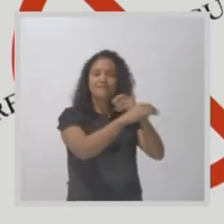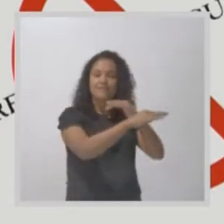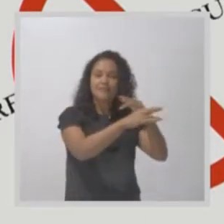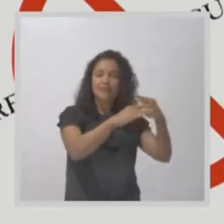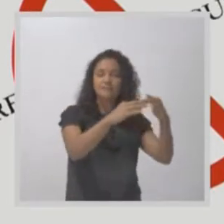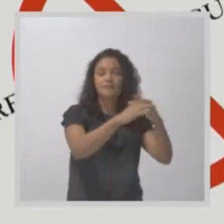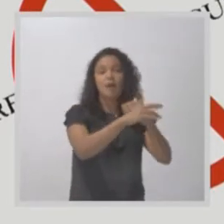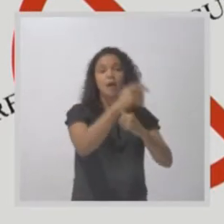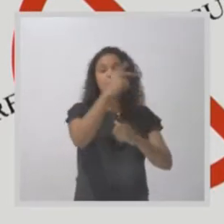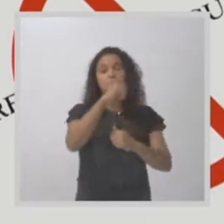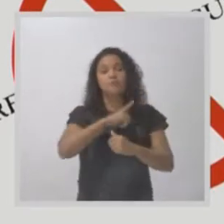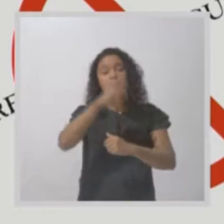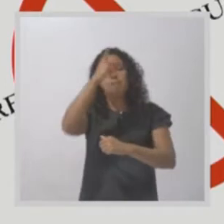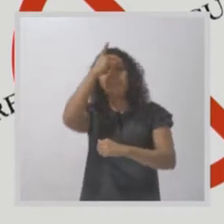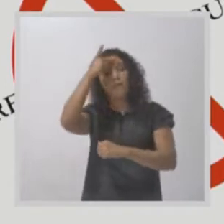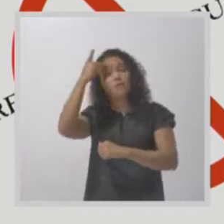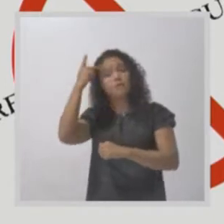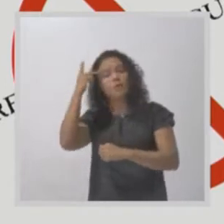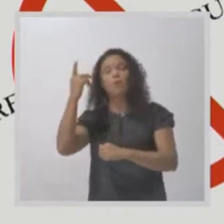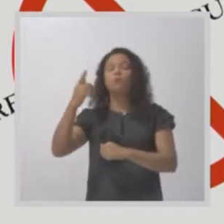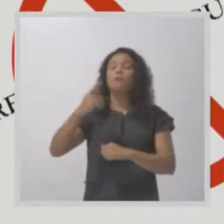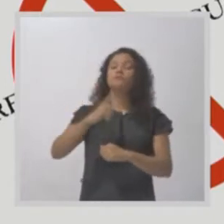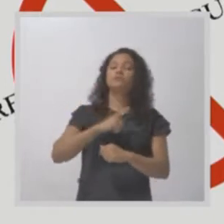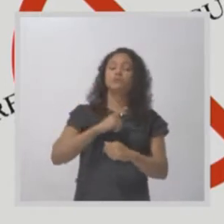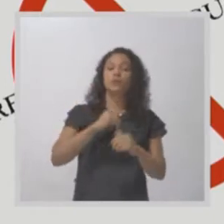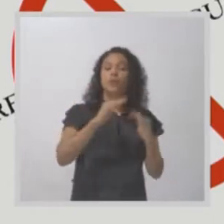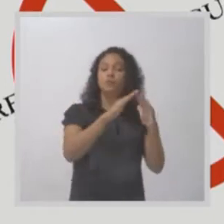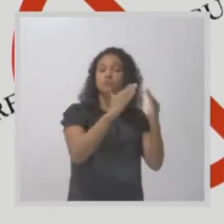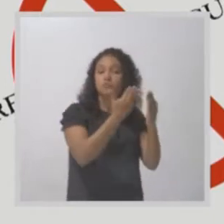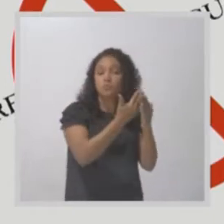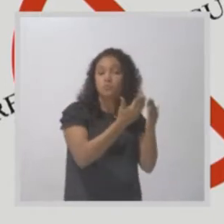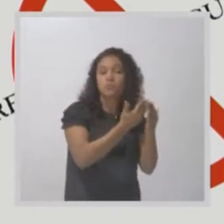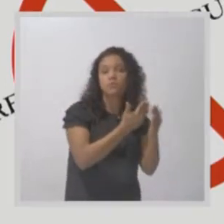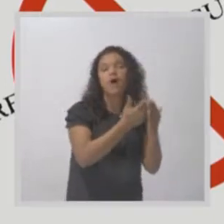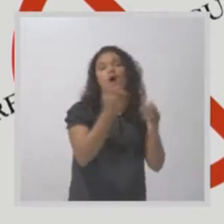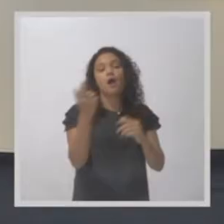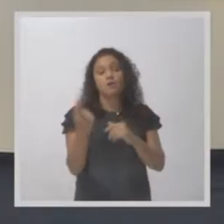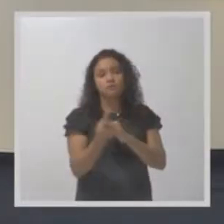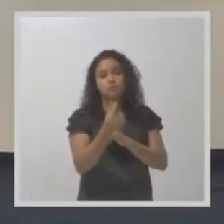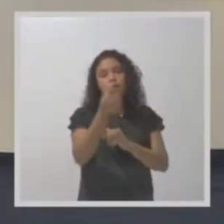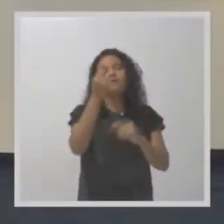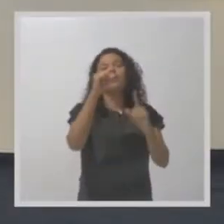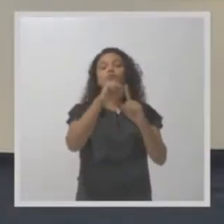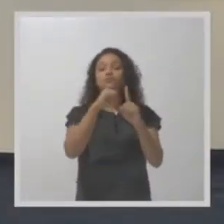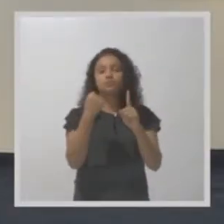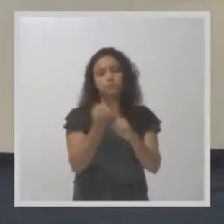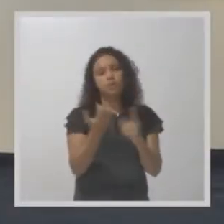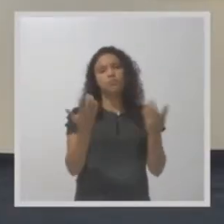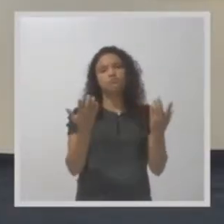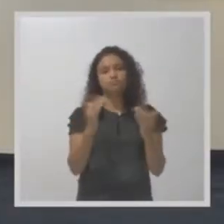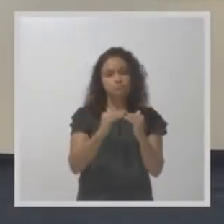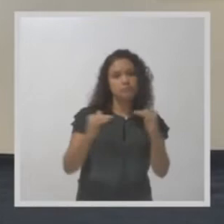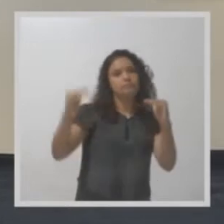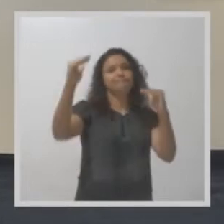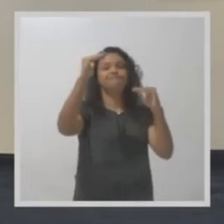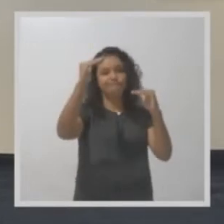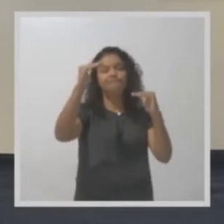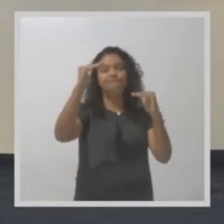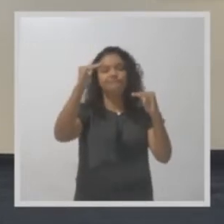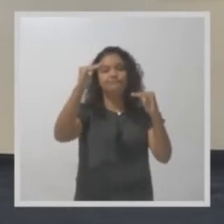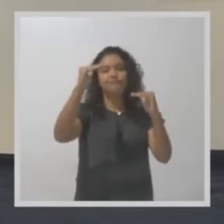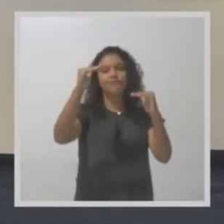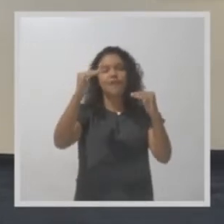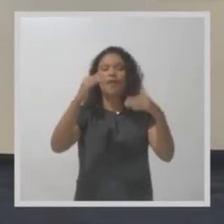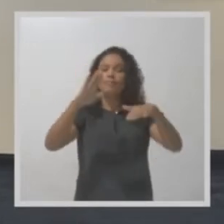renda mais alta. Geralmente, de acordo com a sua vivência, a sua